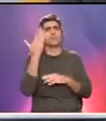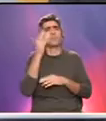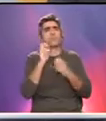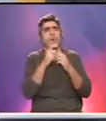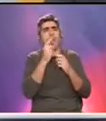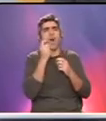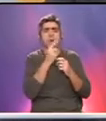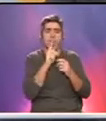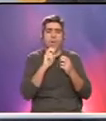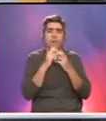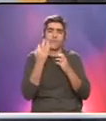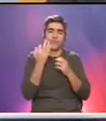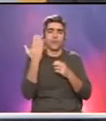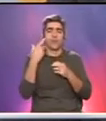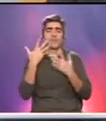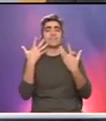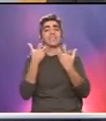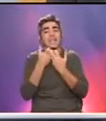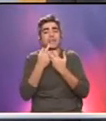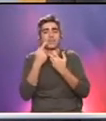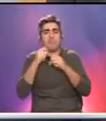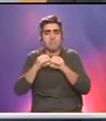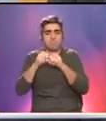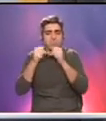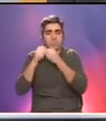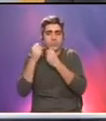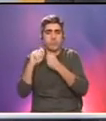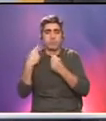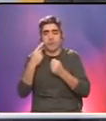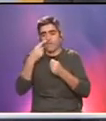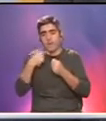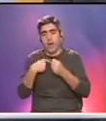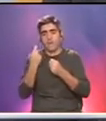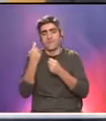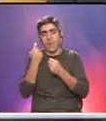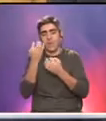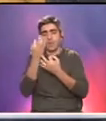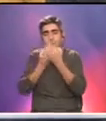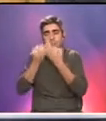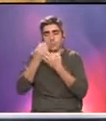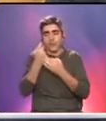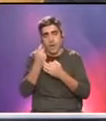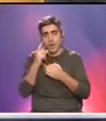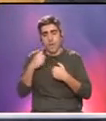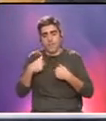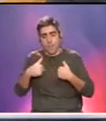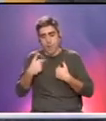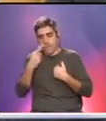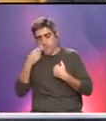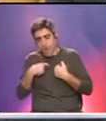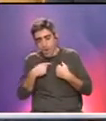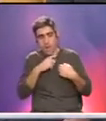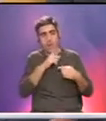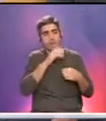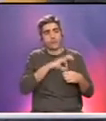acidente, os dentes ficaram todos partidos e depois houve ali uma falha profissional, mas também uma falha dele. É? Houve as duas coisas. Geralmente